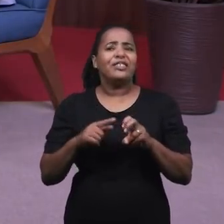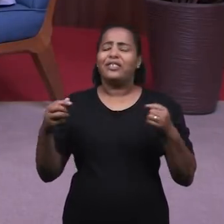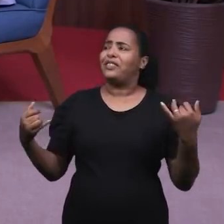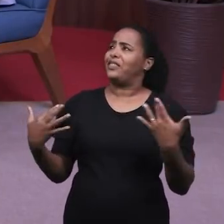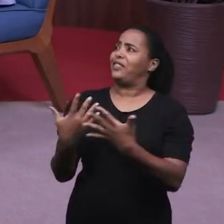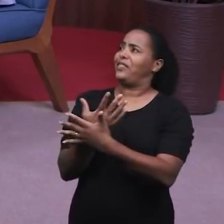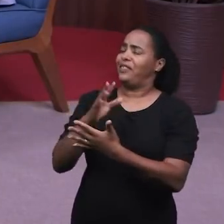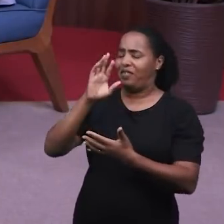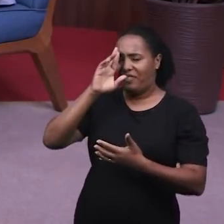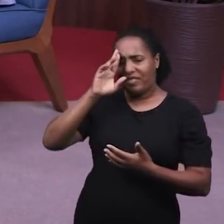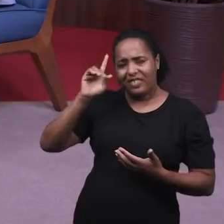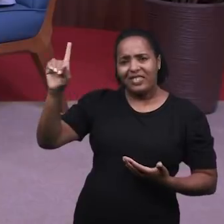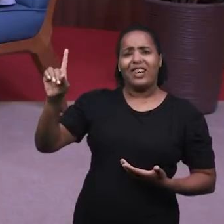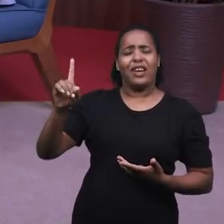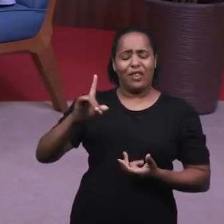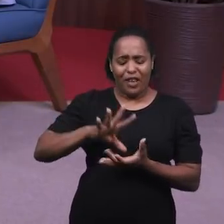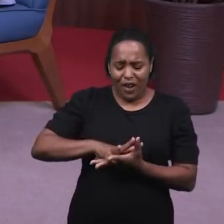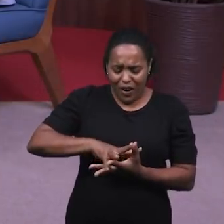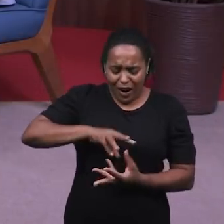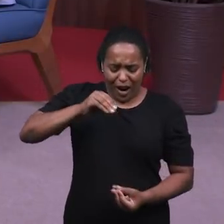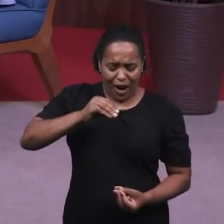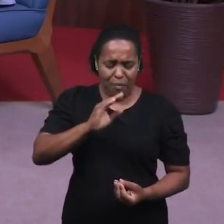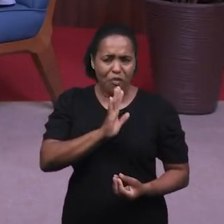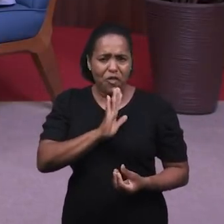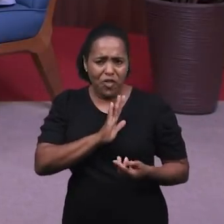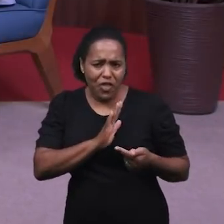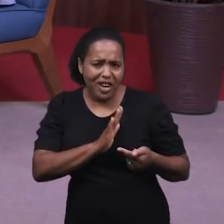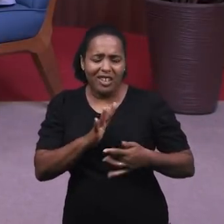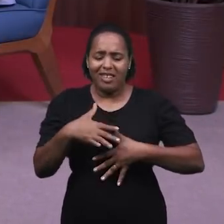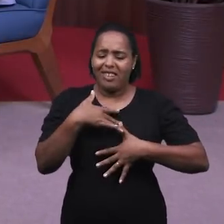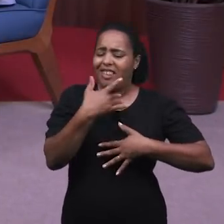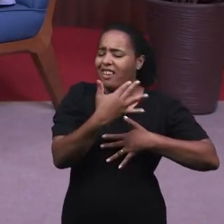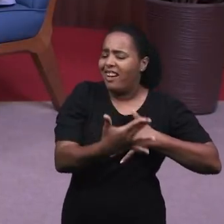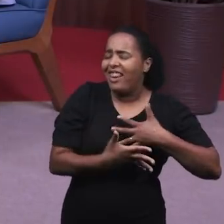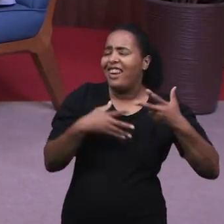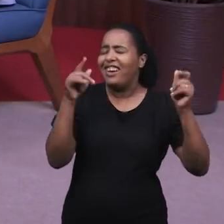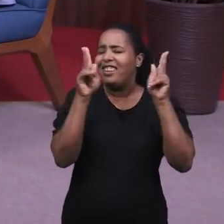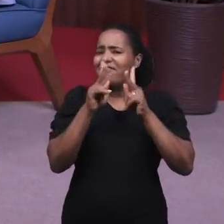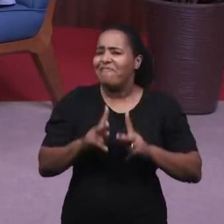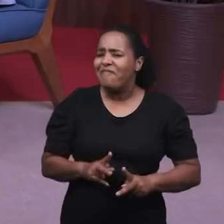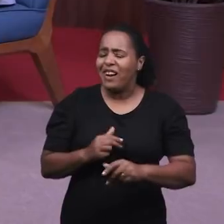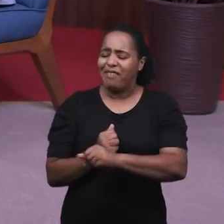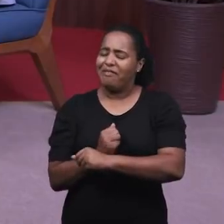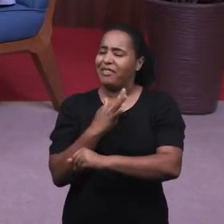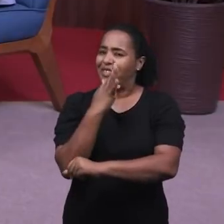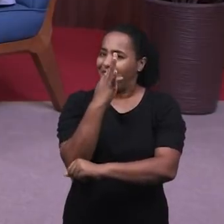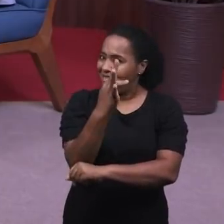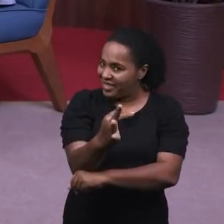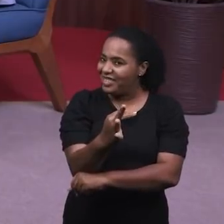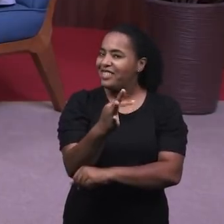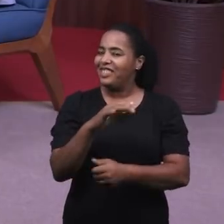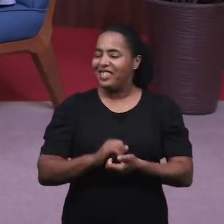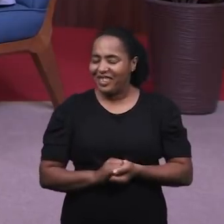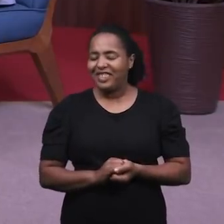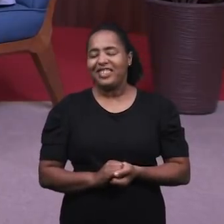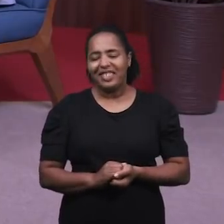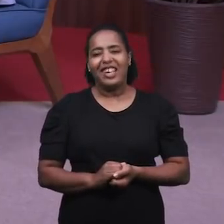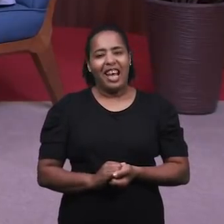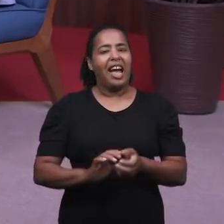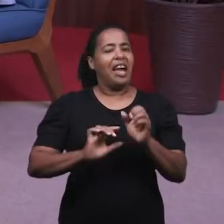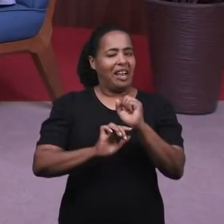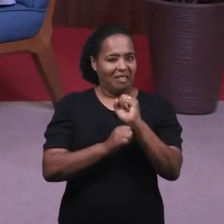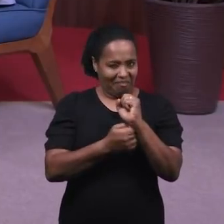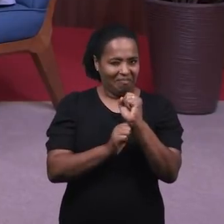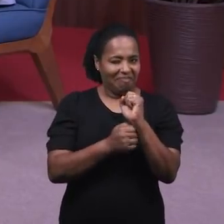a sua alma, o seu coração ser transbordado, né? Da paz, da esperança, né? São